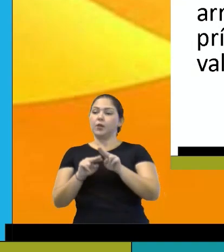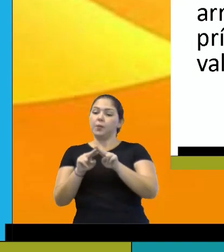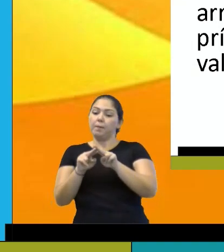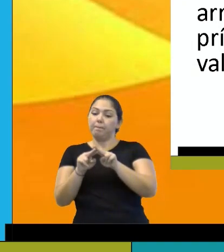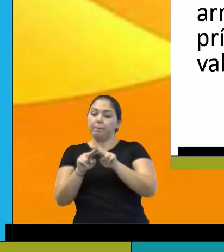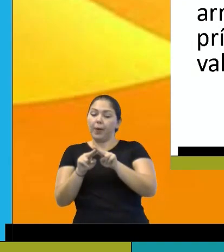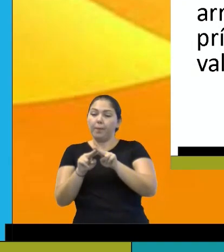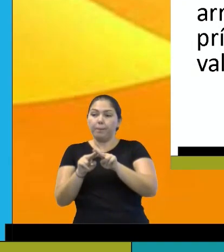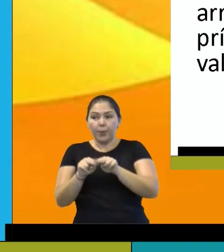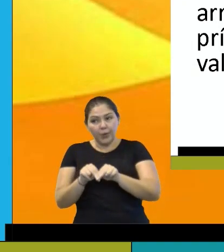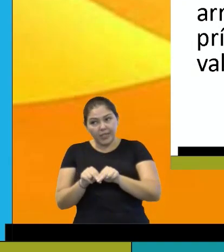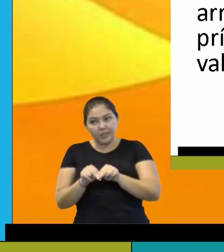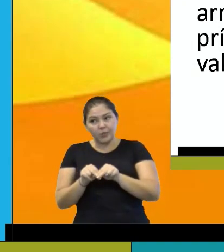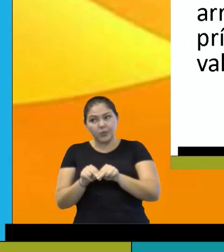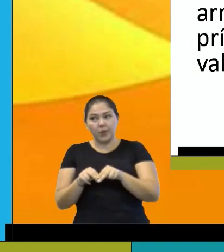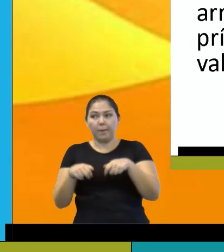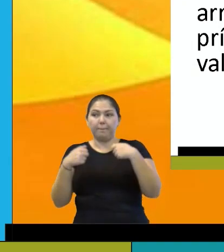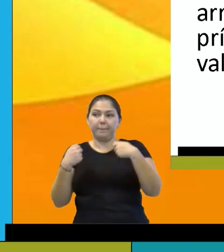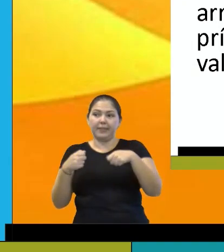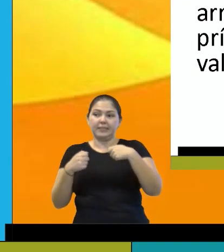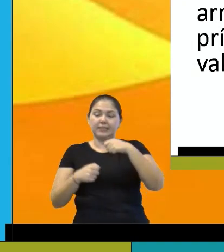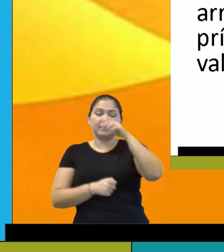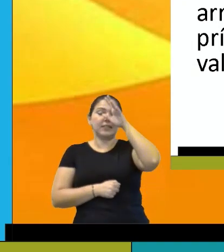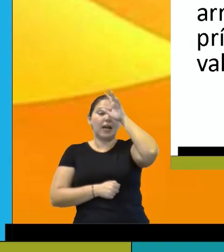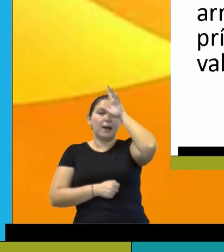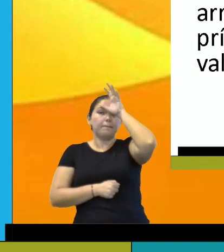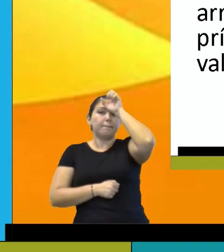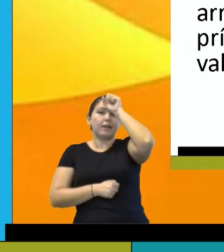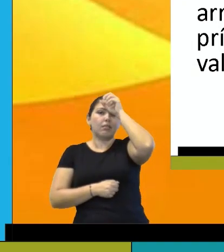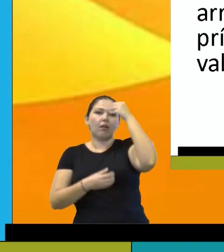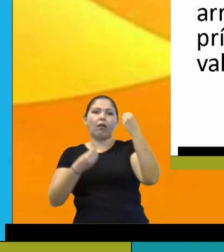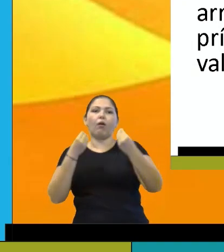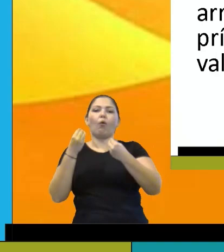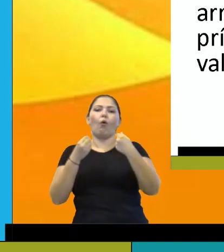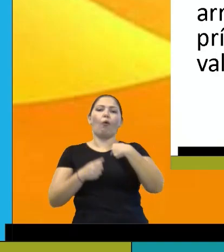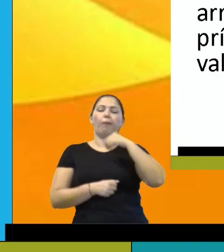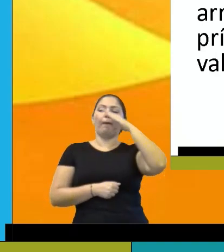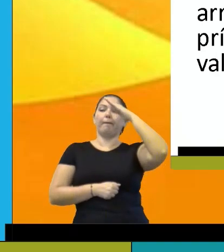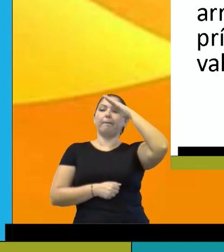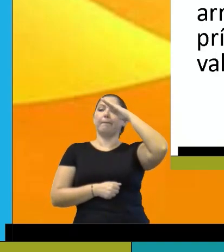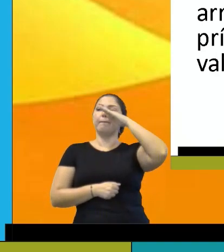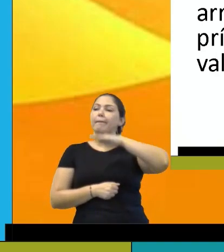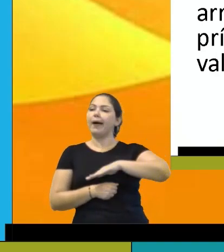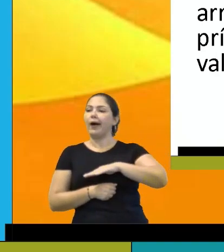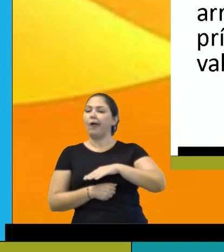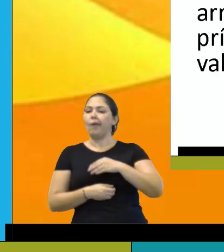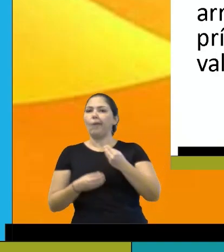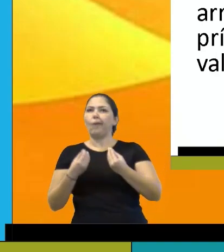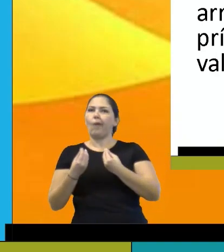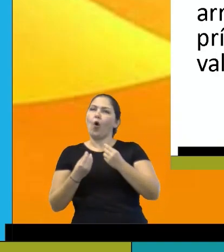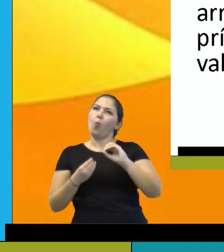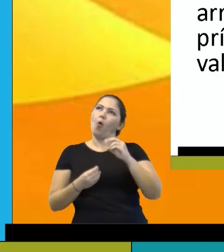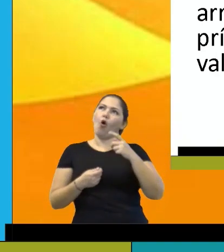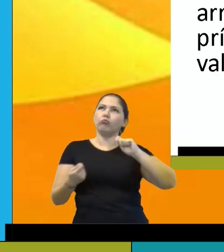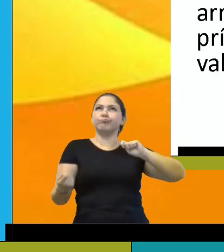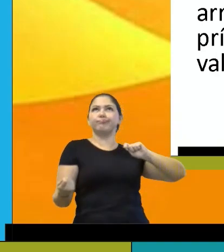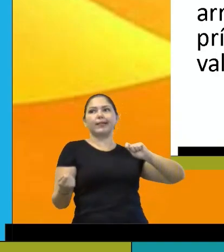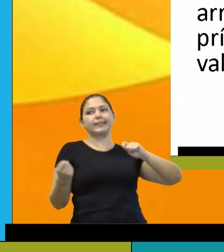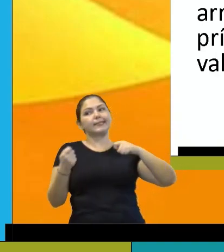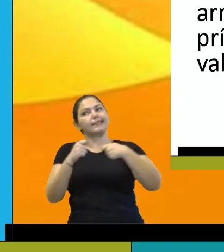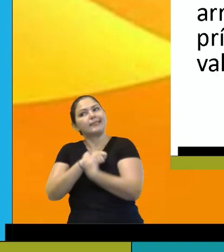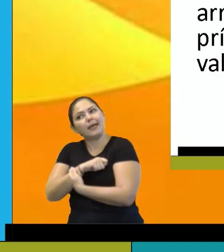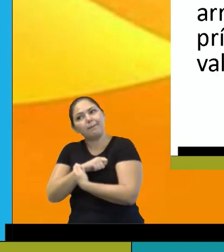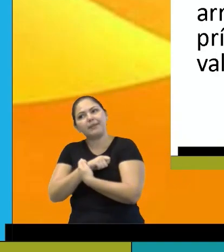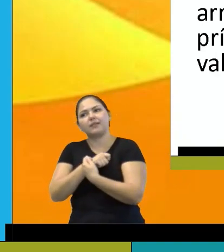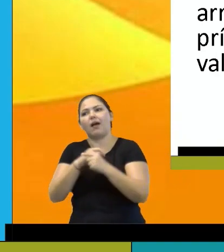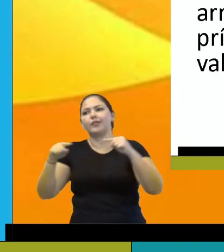mau e que se valha ou deixe de valer-se disso segundo a necessidade. Quando